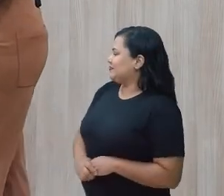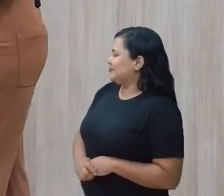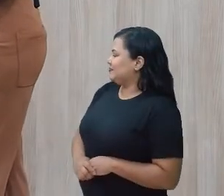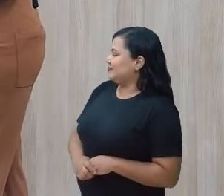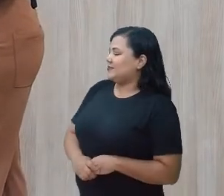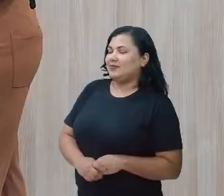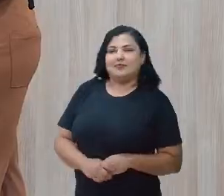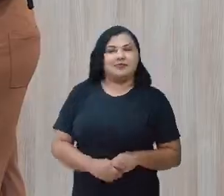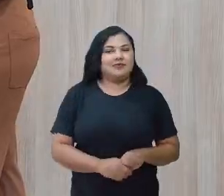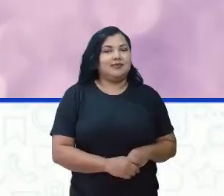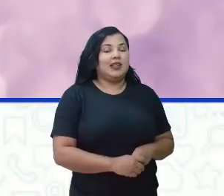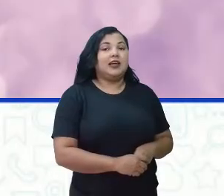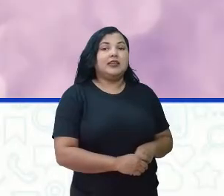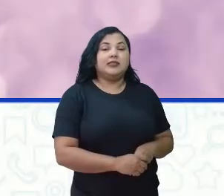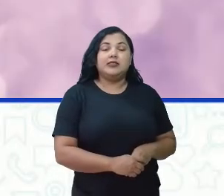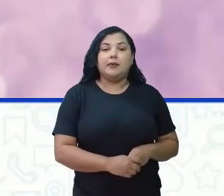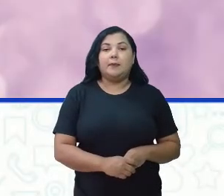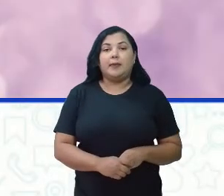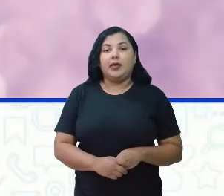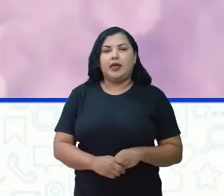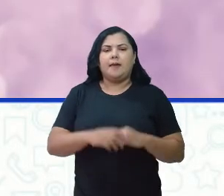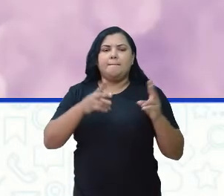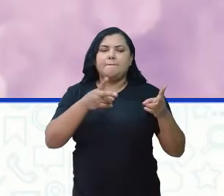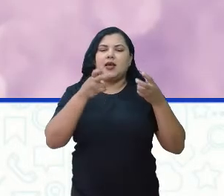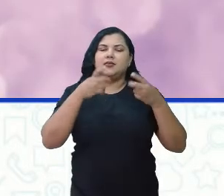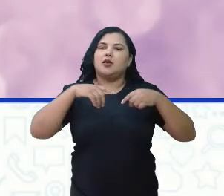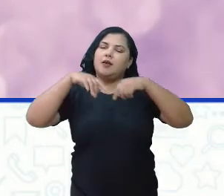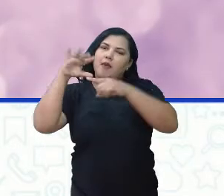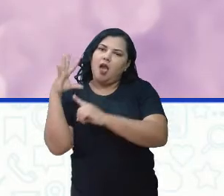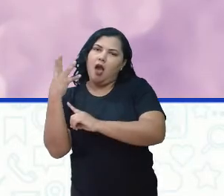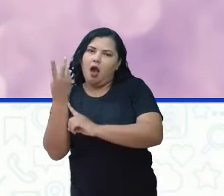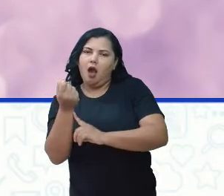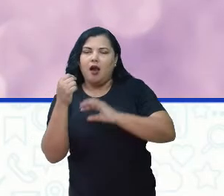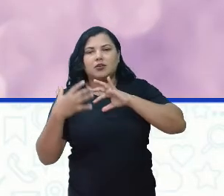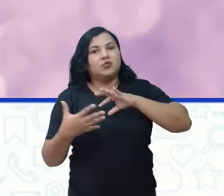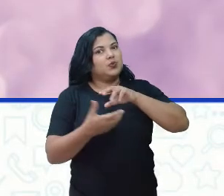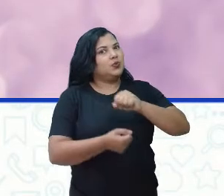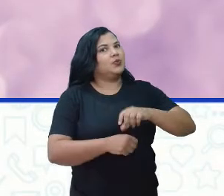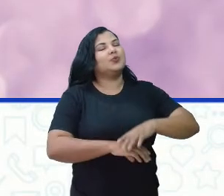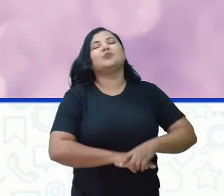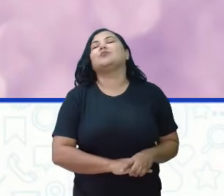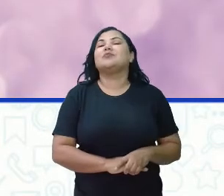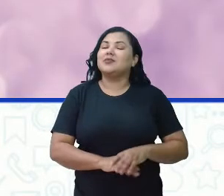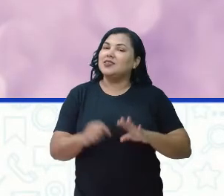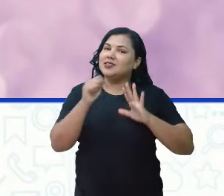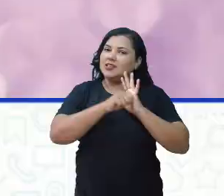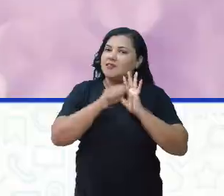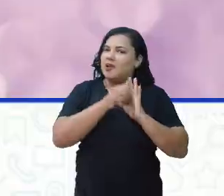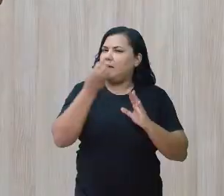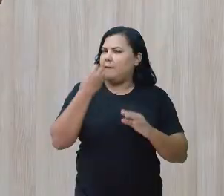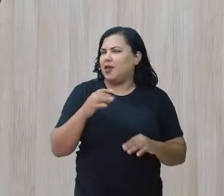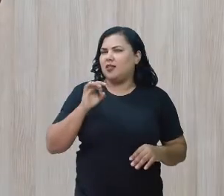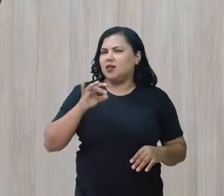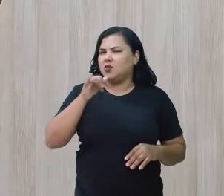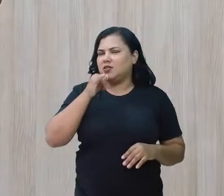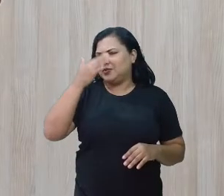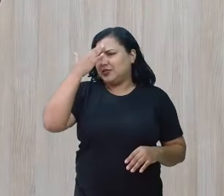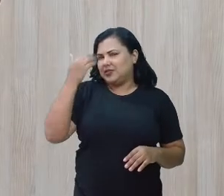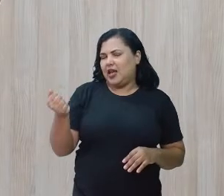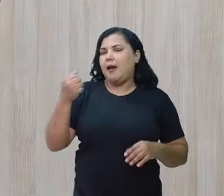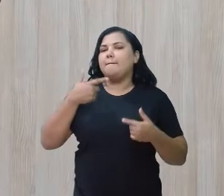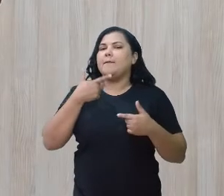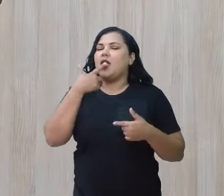E também a fazer interpretações distintas sobre a arte e o mundo, né? Como eu estava falando aqui, escrever bem não é simplesmente saber a